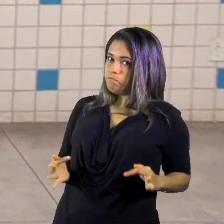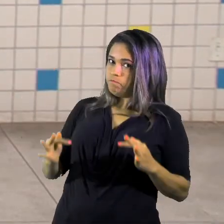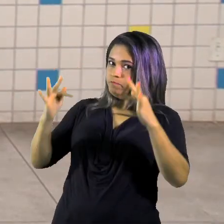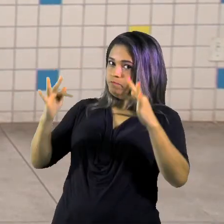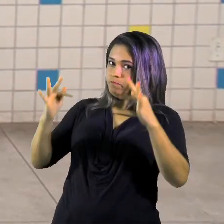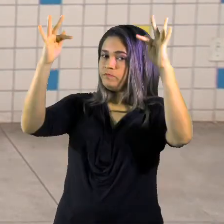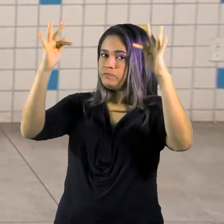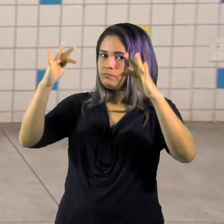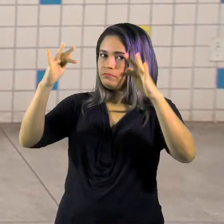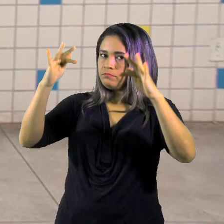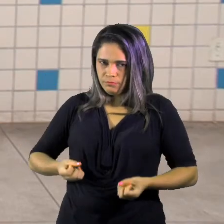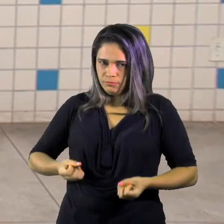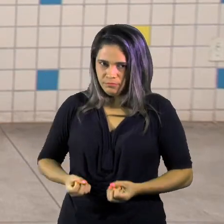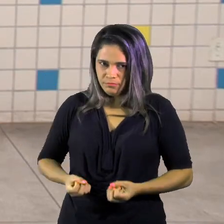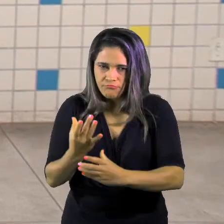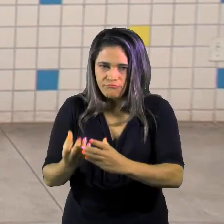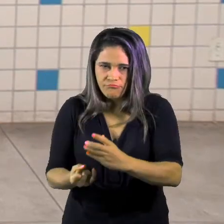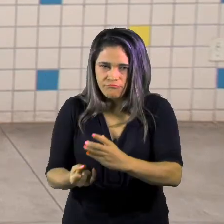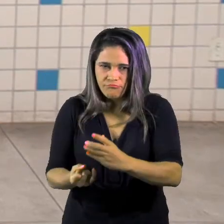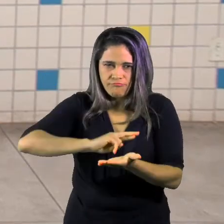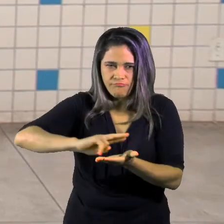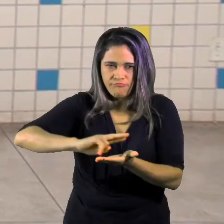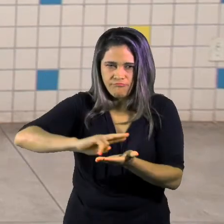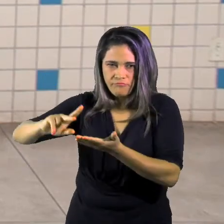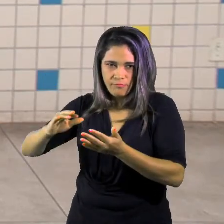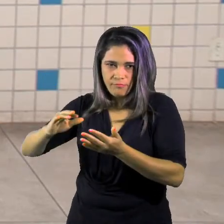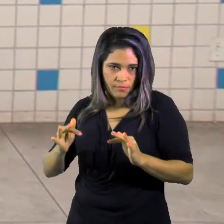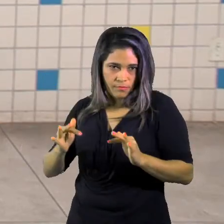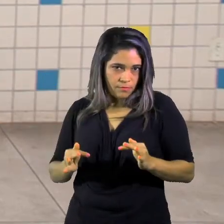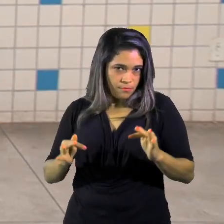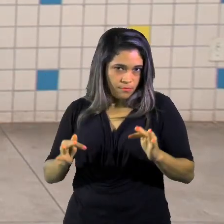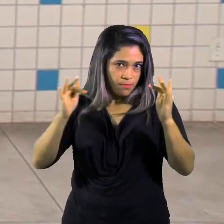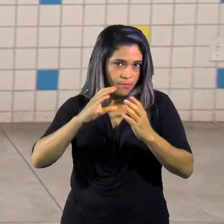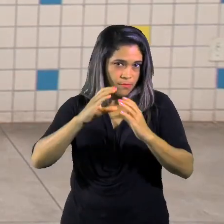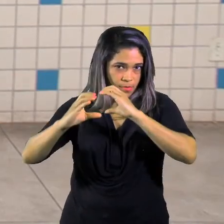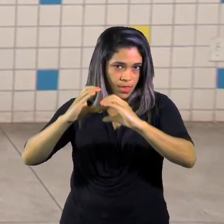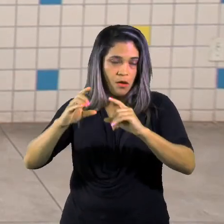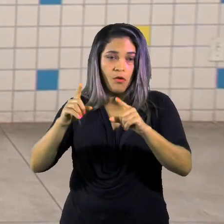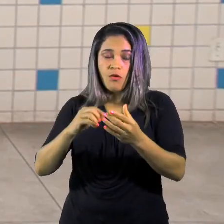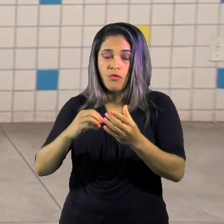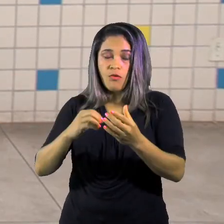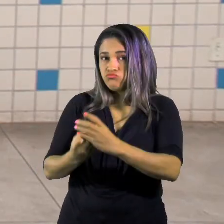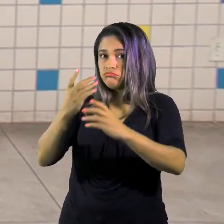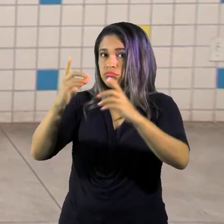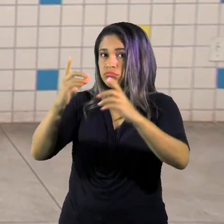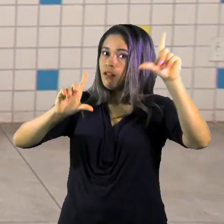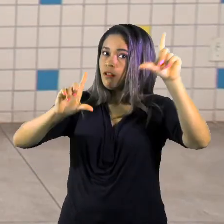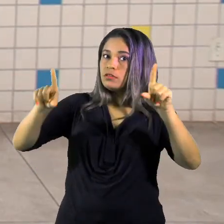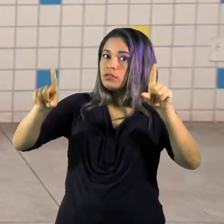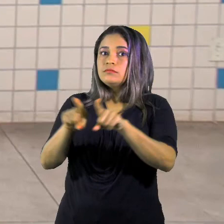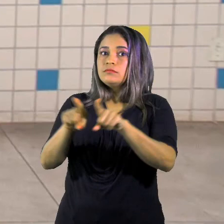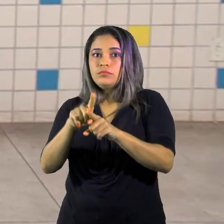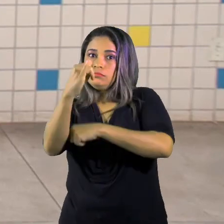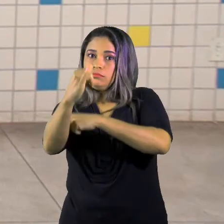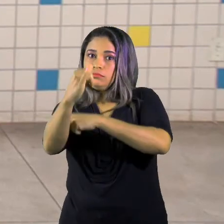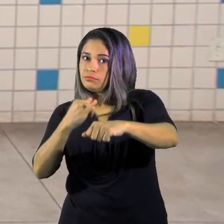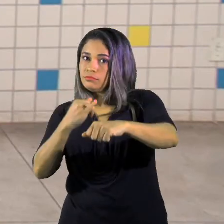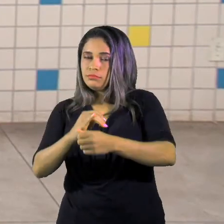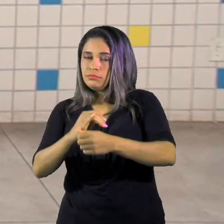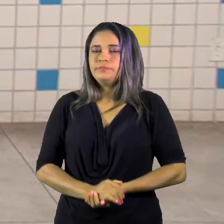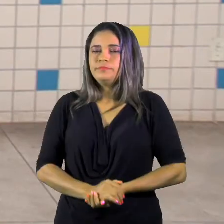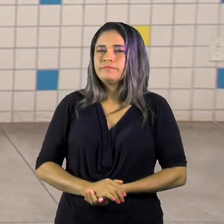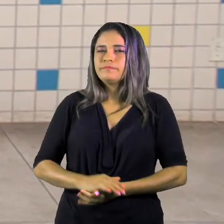foram surgindo novos meios de telecomunicação, por exemplo, a televisão e a internet.